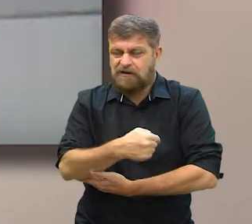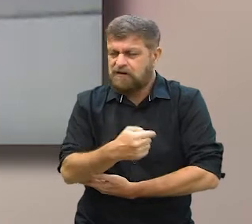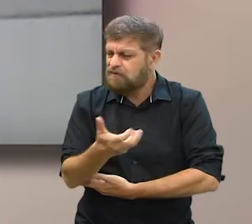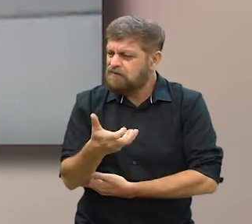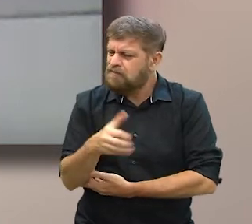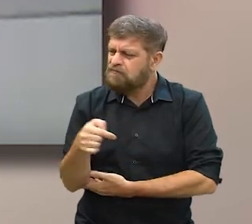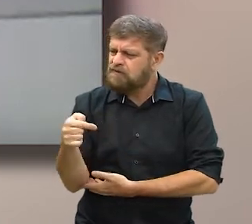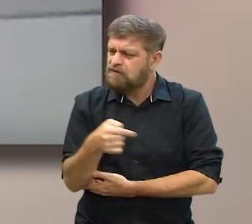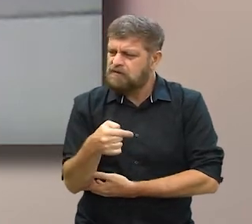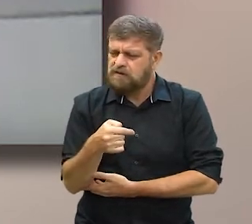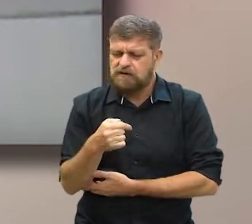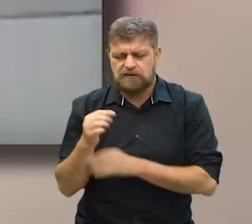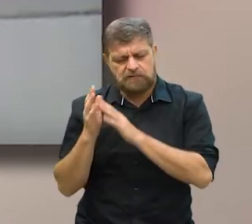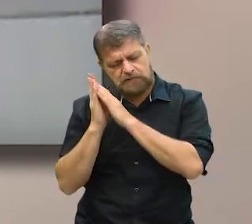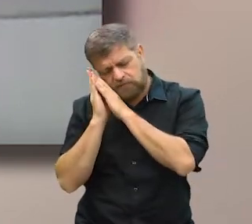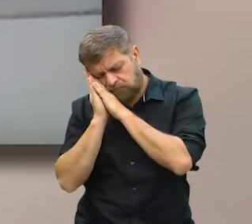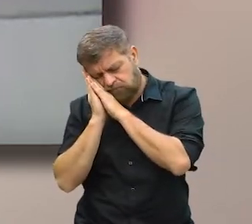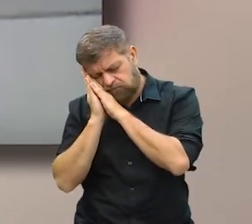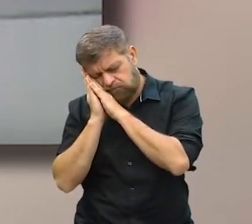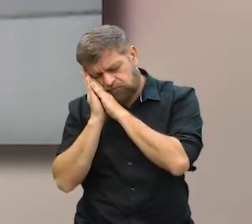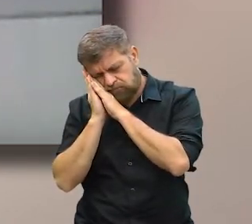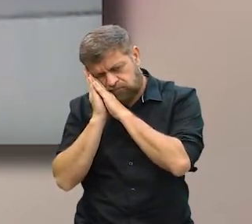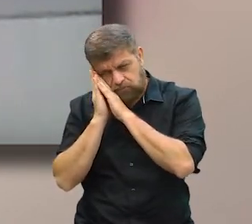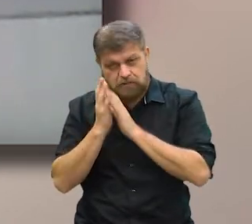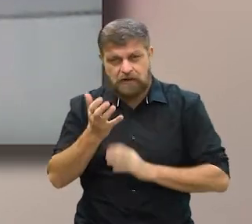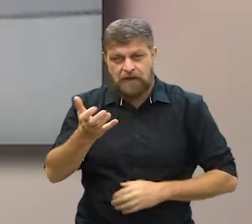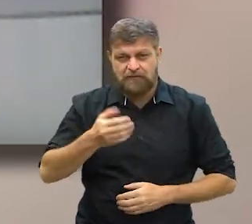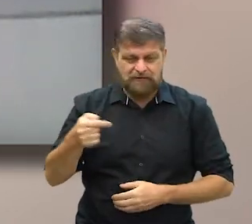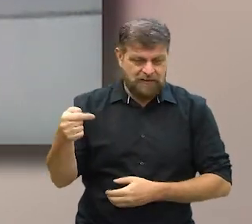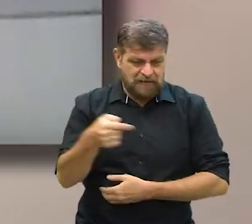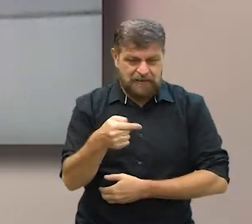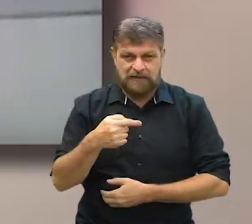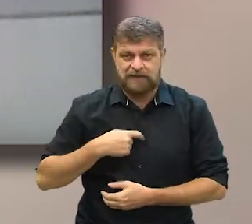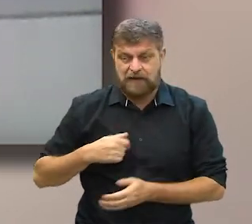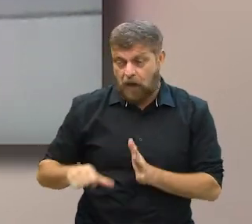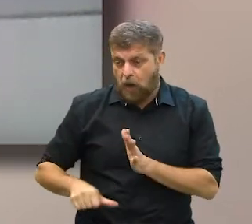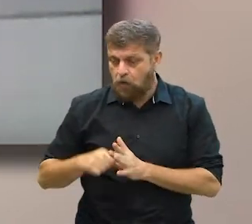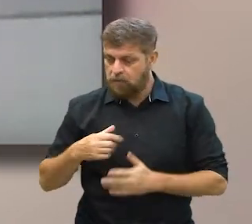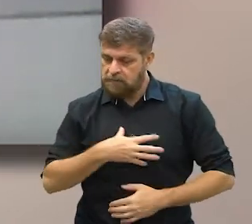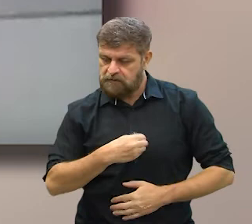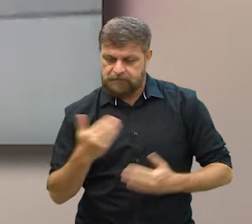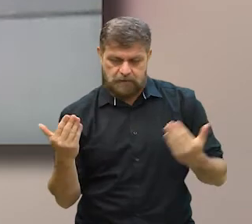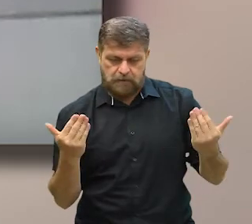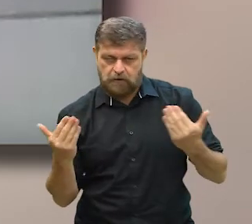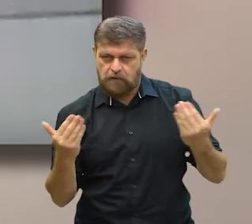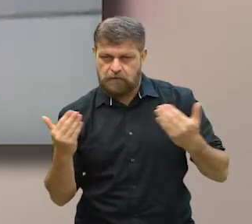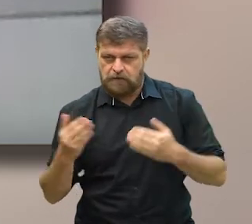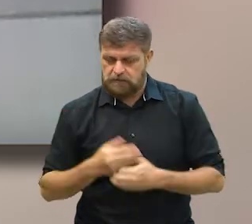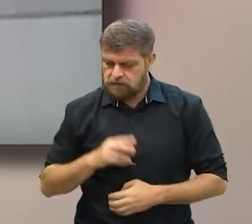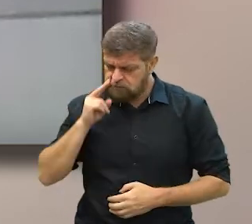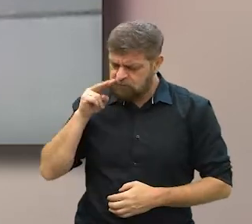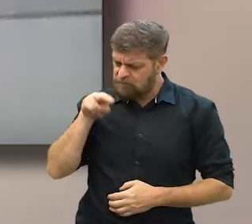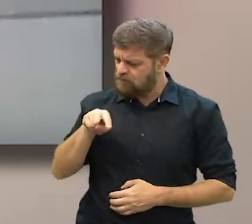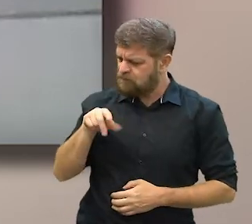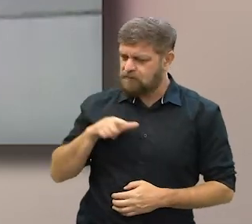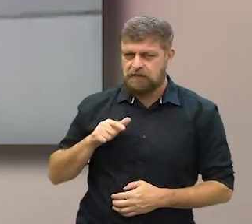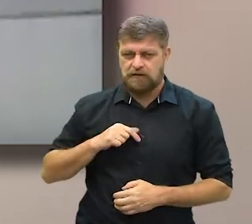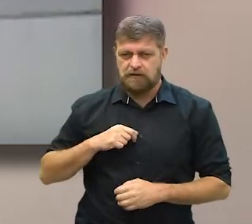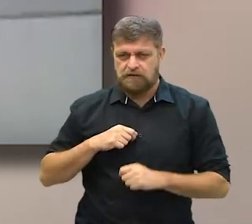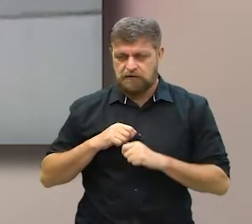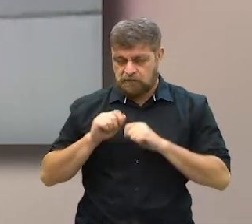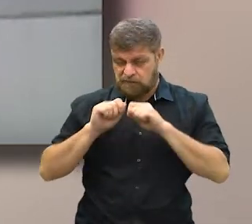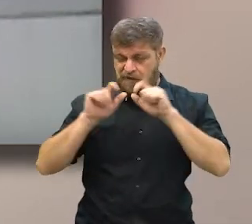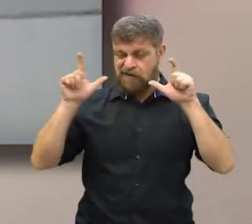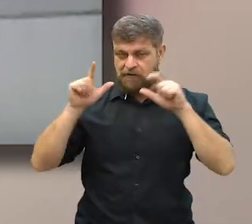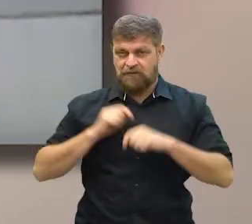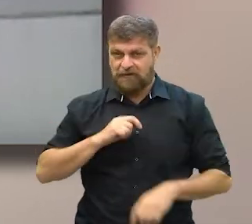fiz, assim, tudo, né, que eu sabia para acordar, não é? Fazer cosquinha no ouvido, no pé, por fim lá veio o gostinho dele com